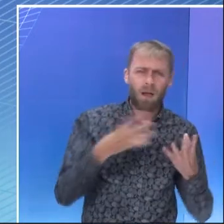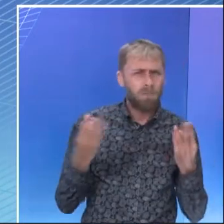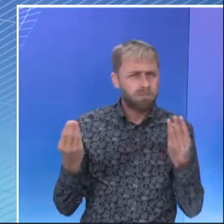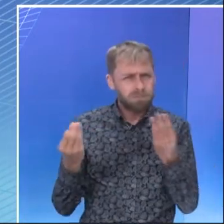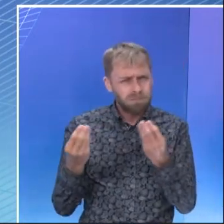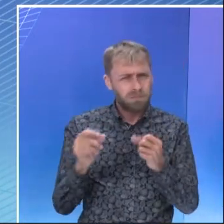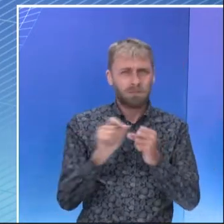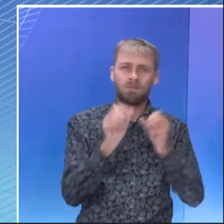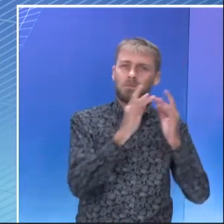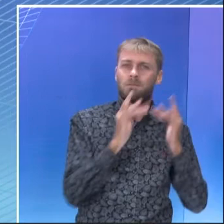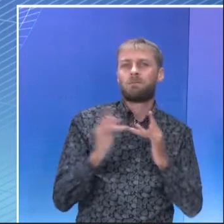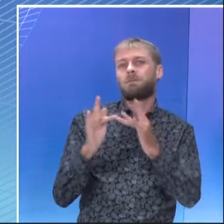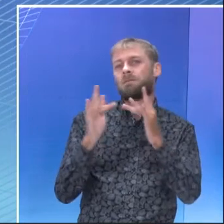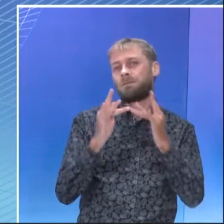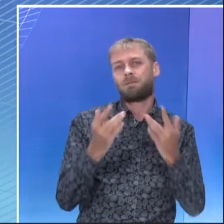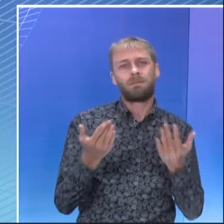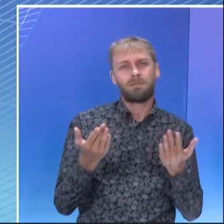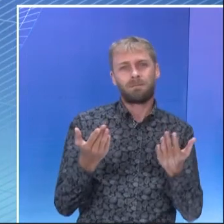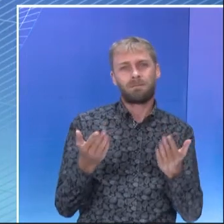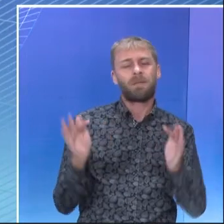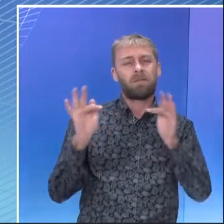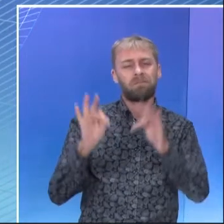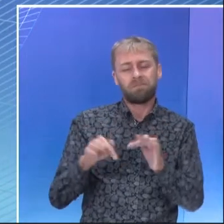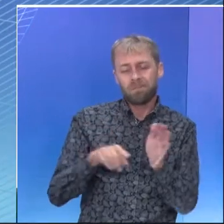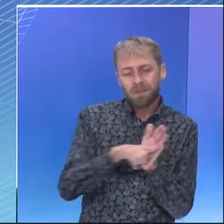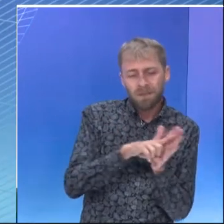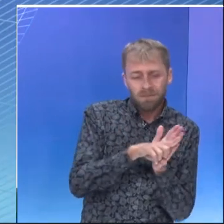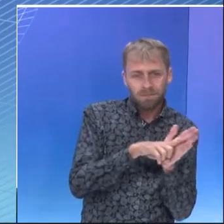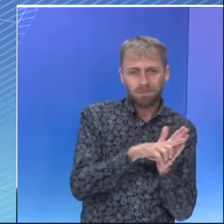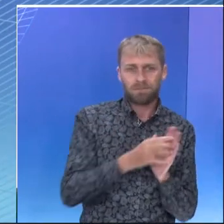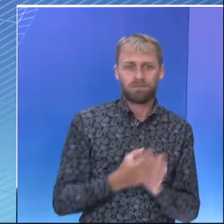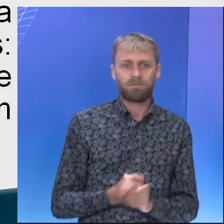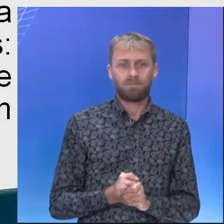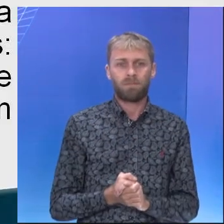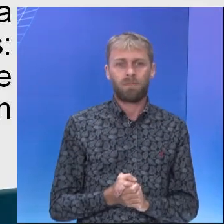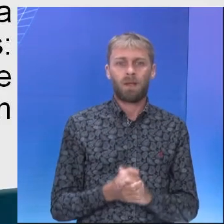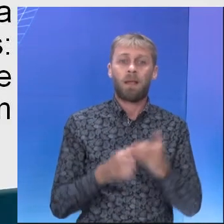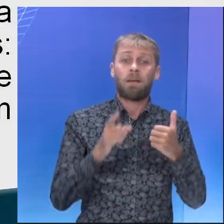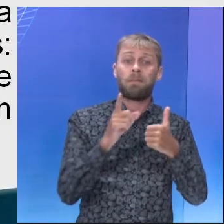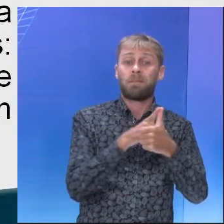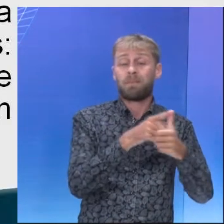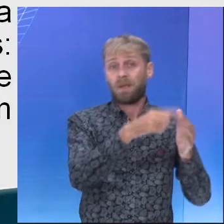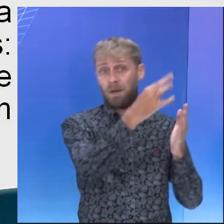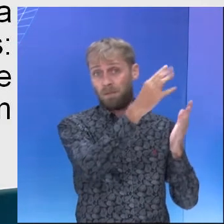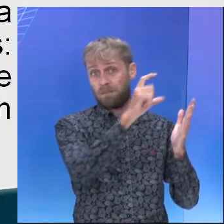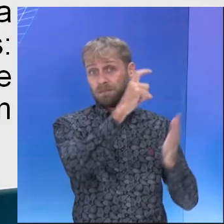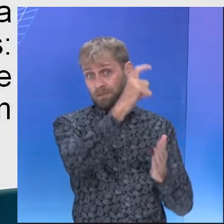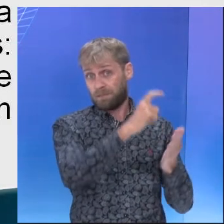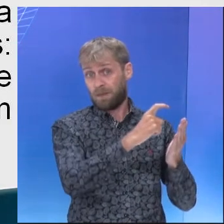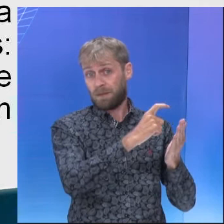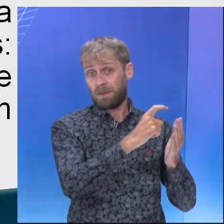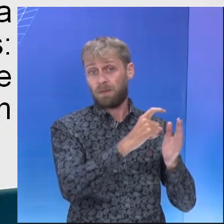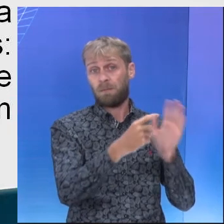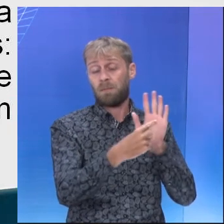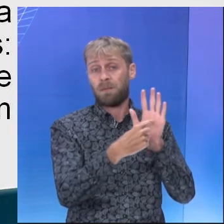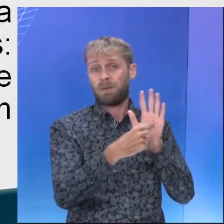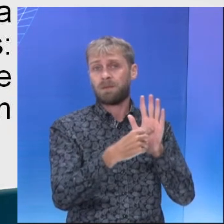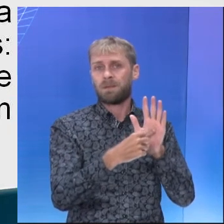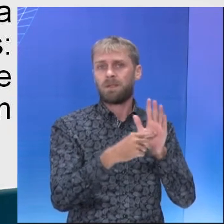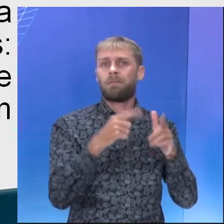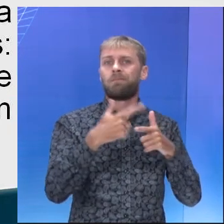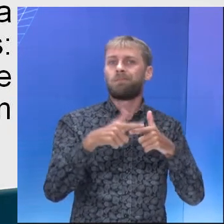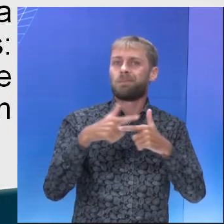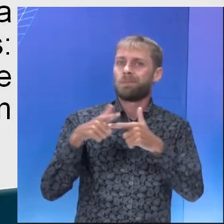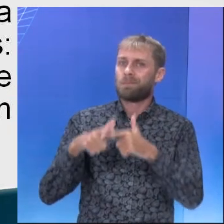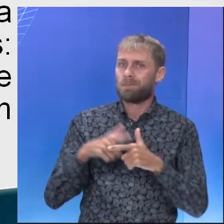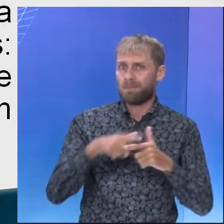Leiam muito e façam essa relação. E para finalizar, temos aqui a análise da questão. O primeiro parágrafo cita os problemas que os moradores de